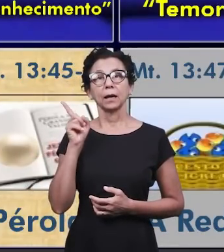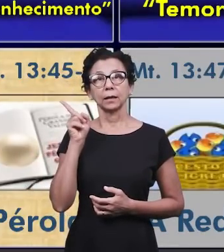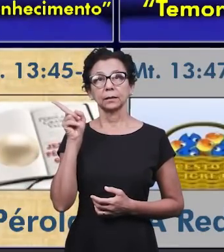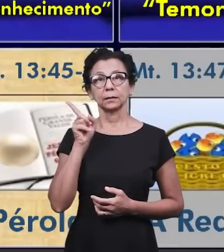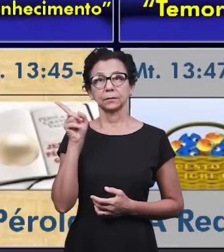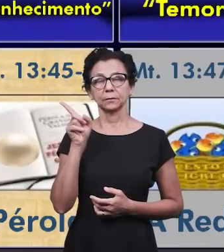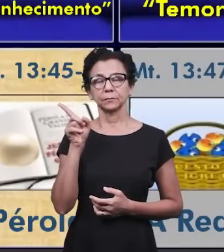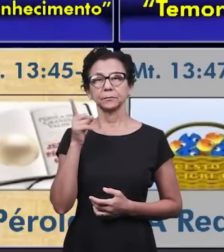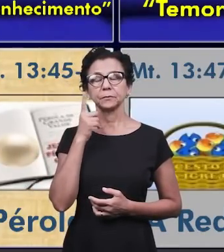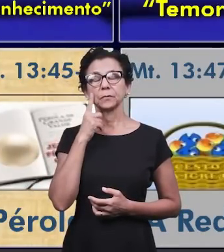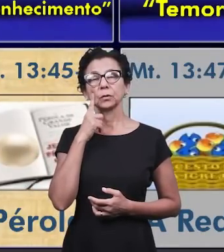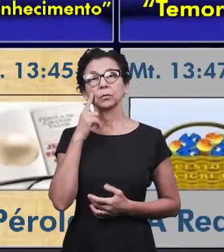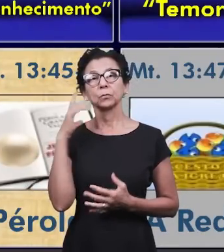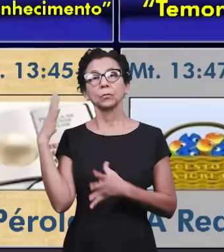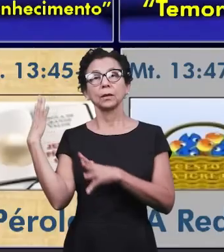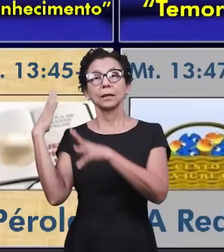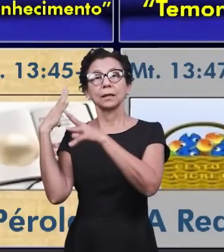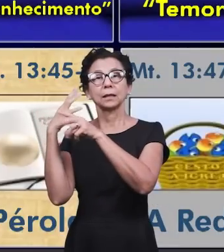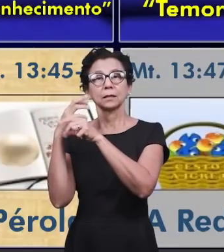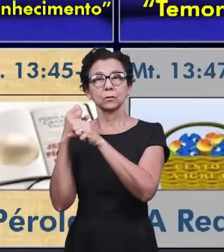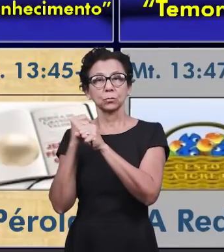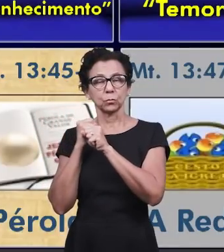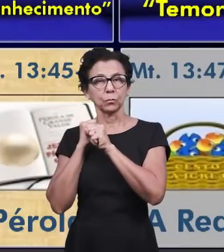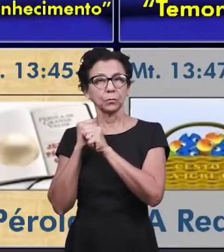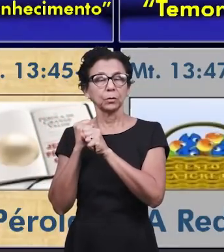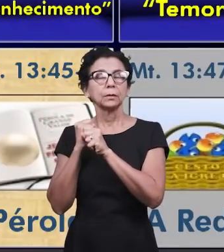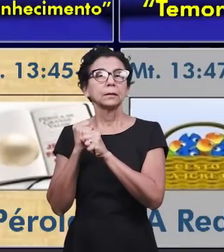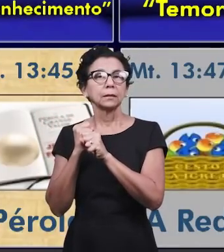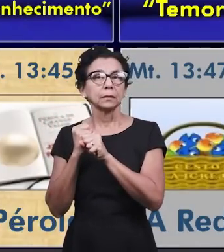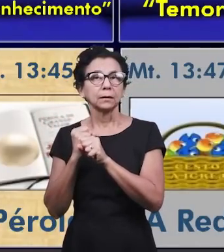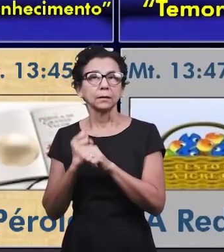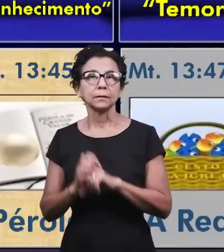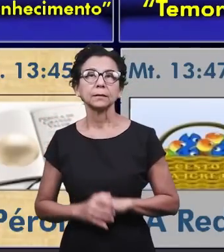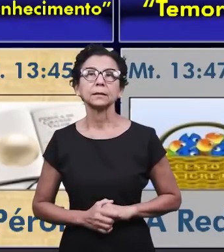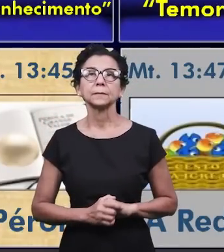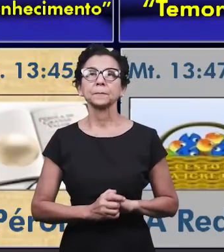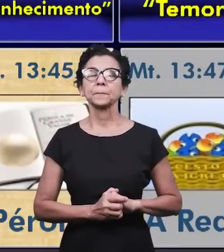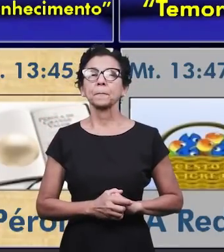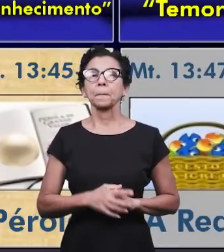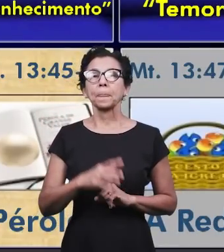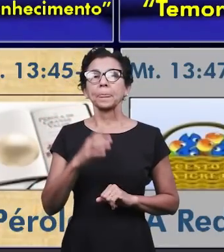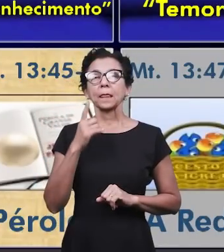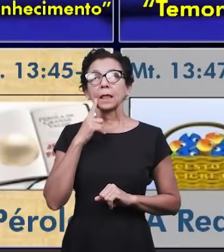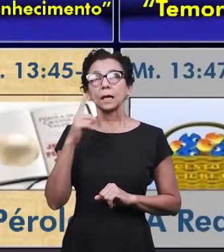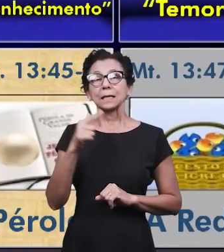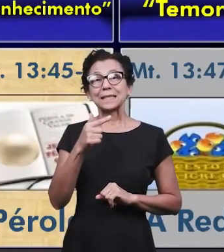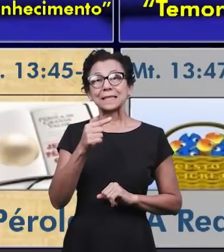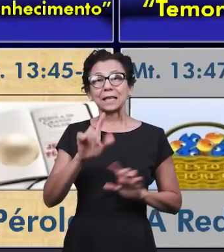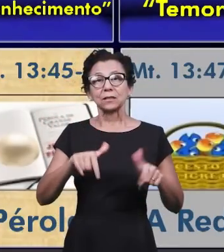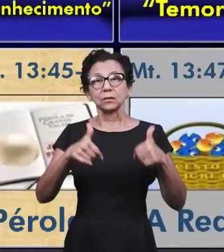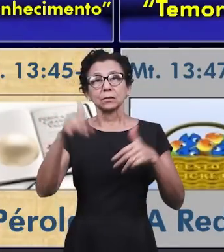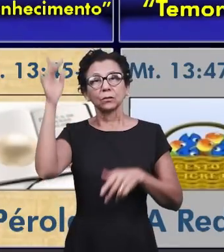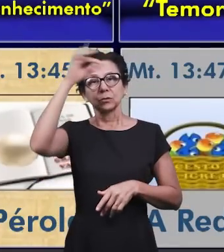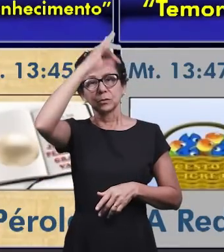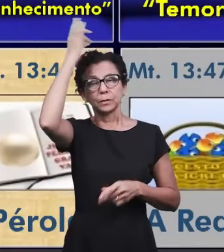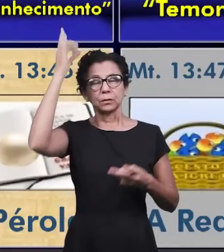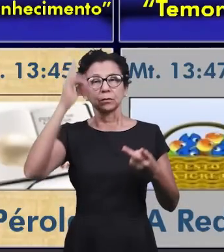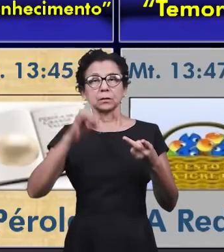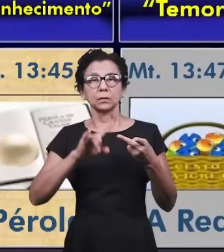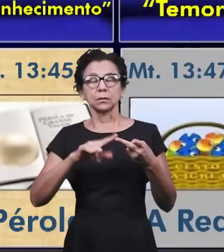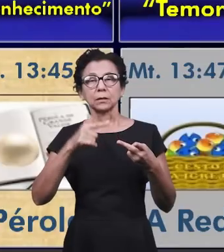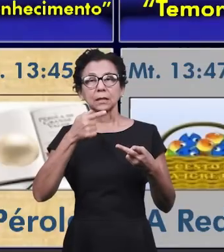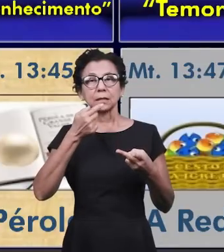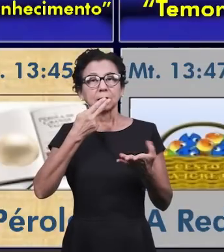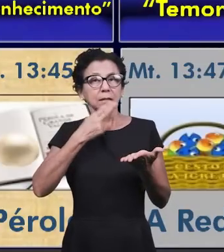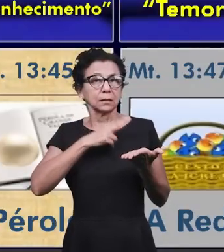tem um resumo exatamente disso que o pastor Sérgio acabou de falar, né? Que você tem as 7 operações do Espírito